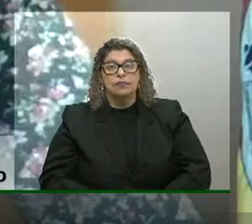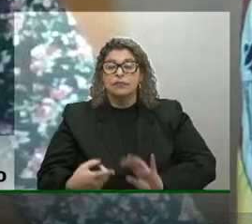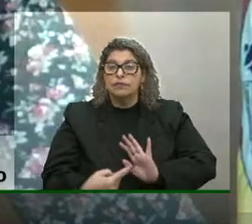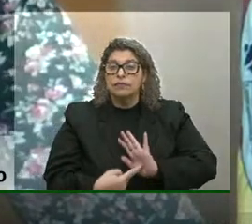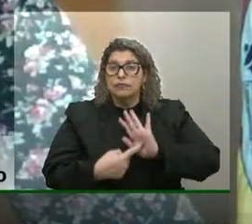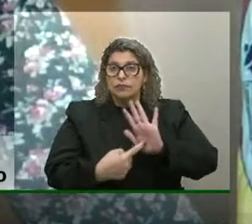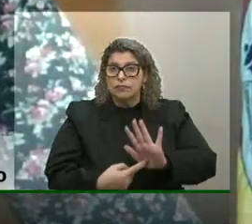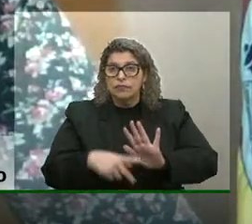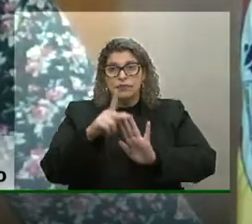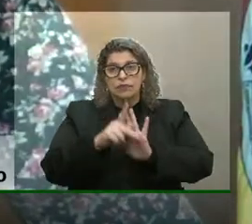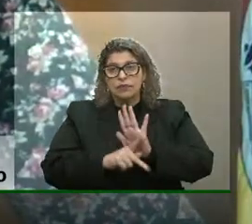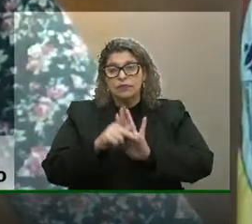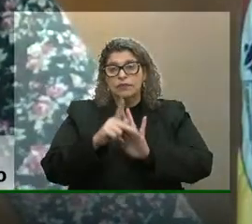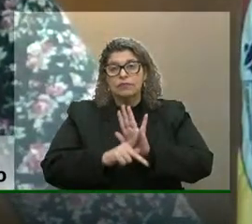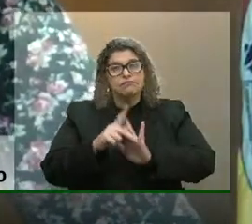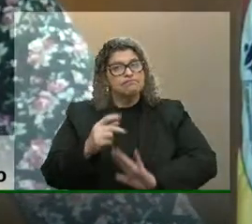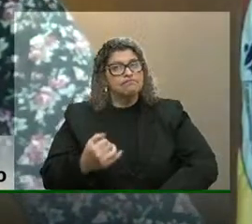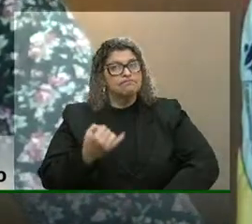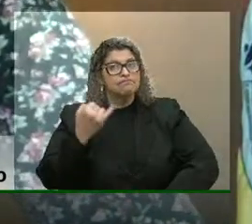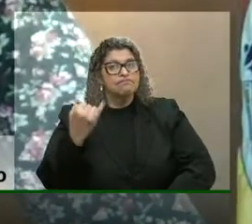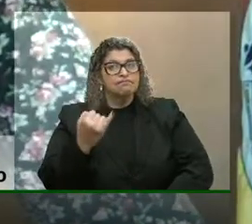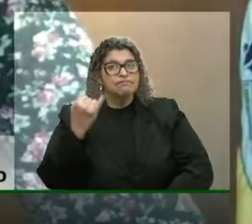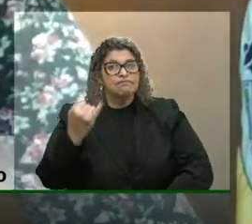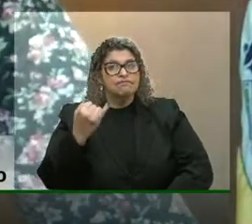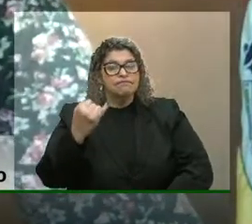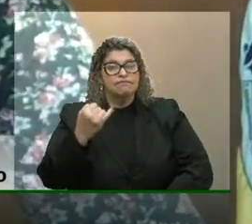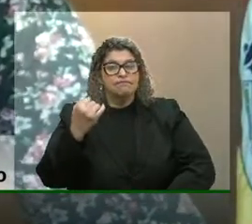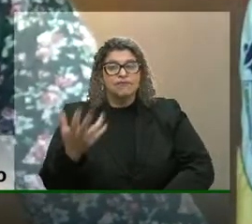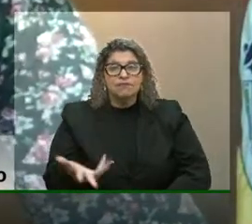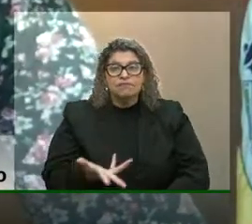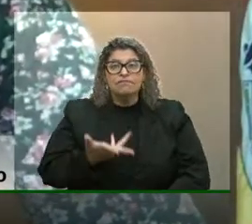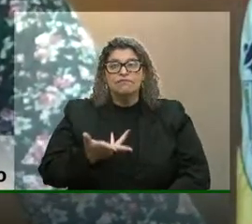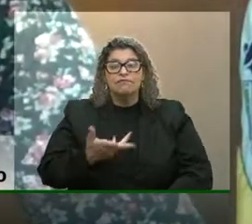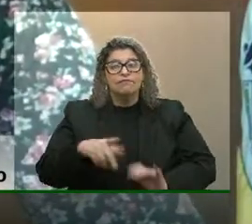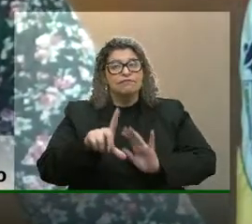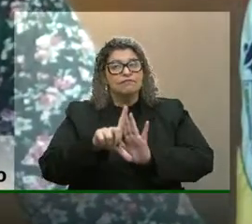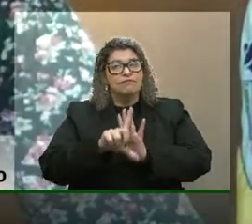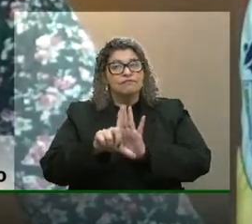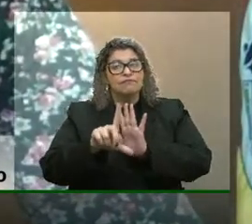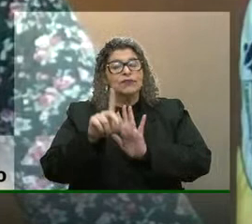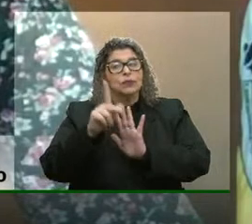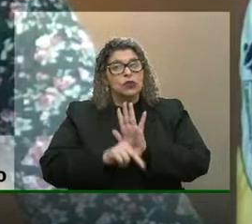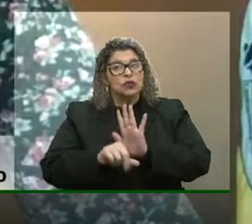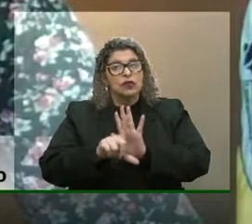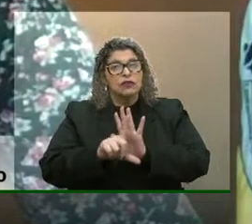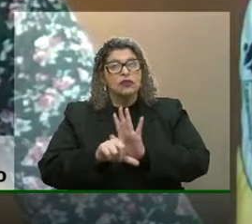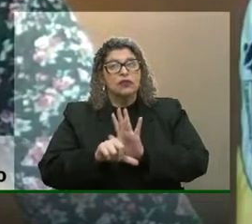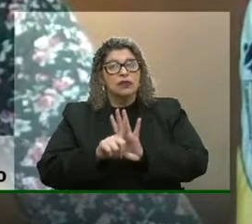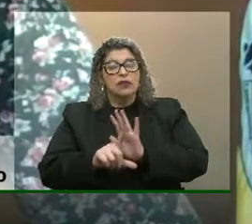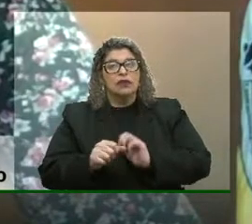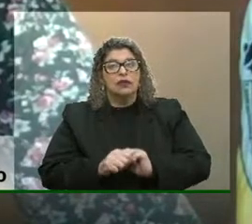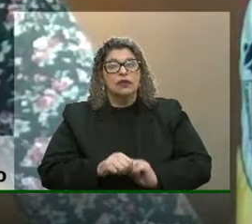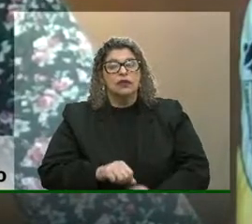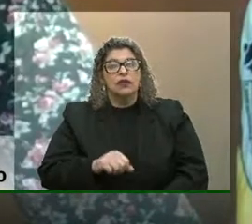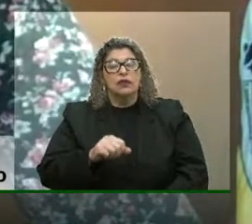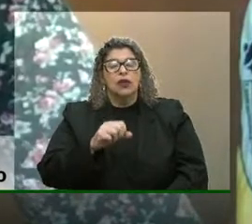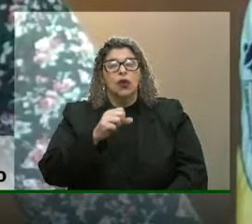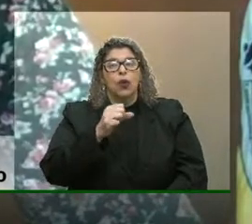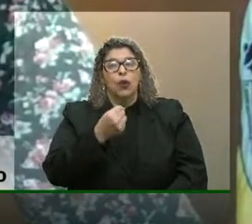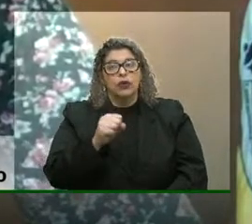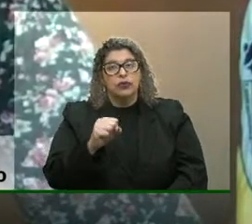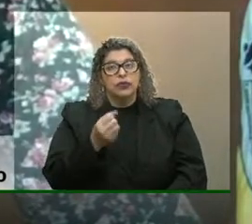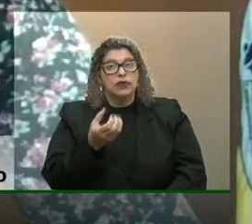esse projeto tão importante, inspirado num projeto de lei que eu apresentei nessa casa, o número